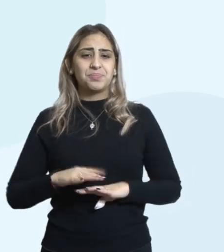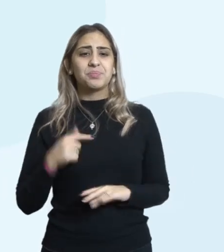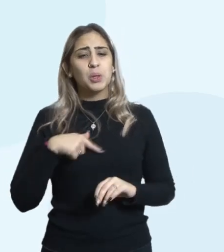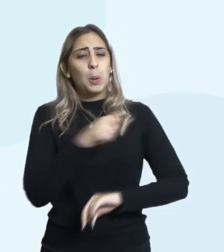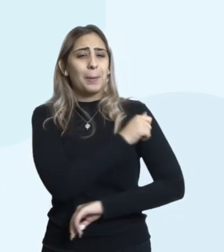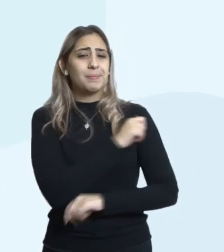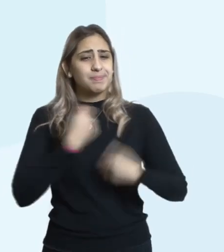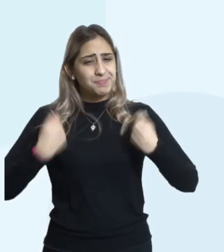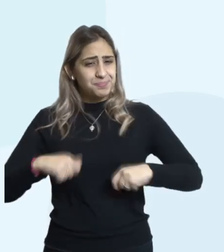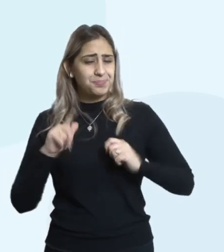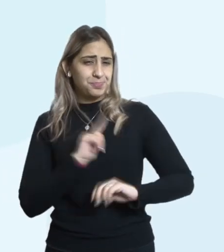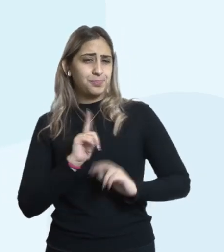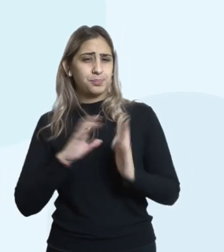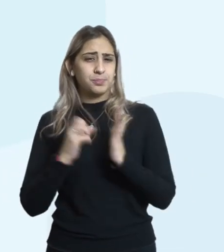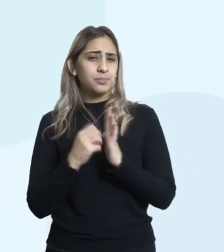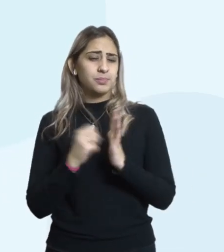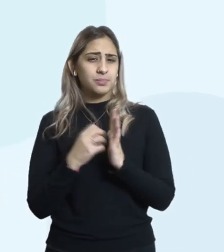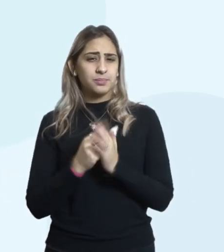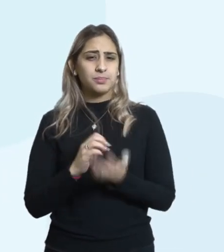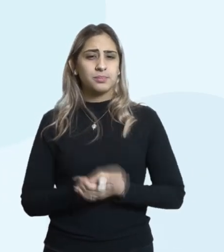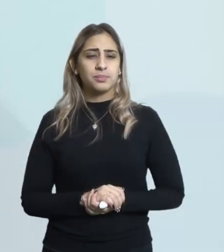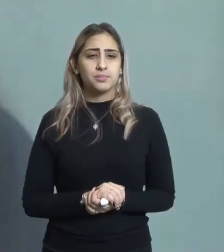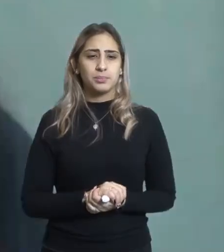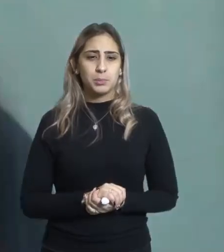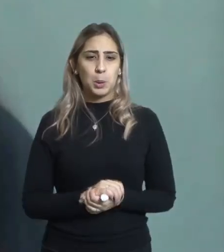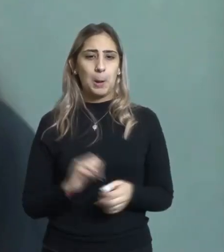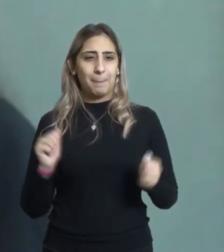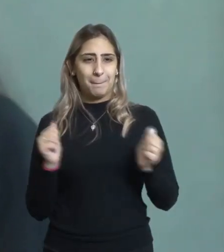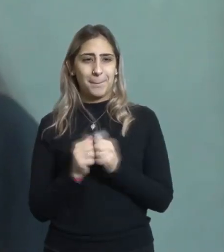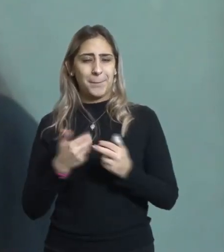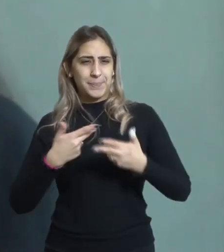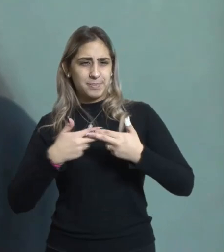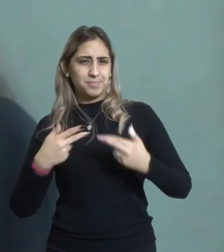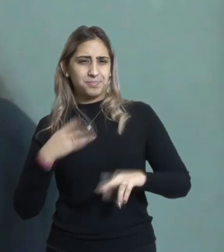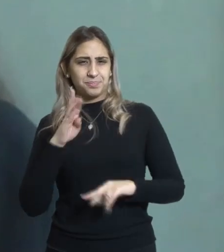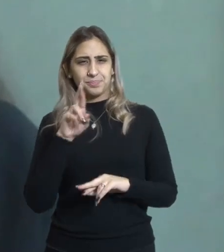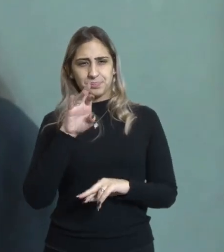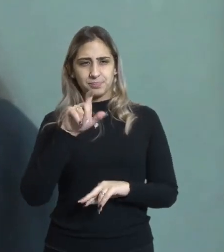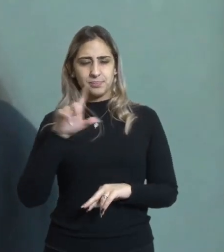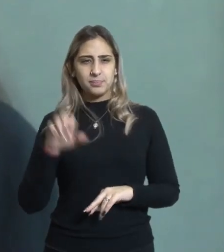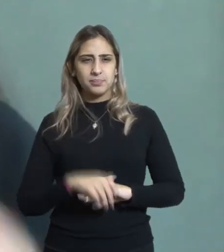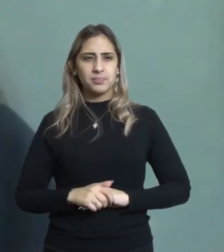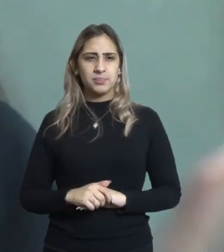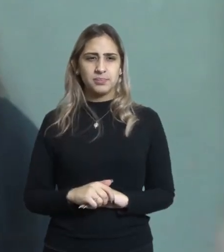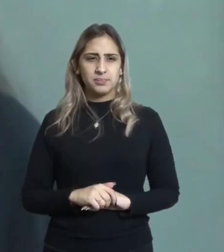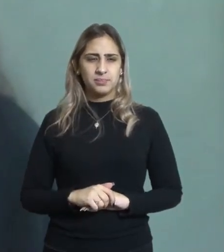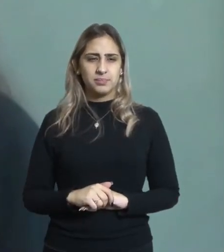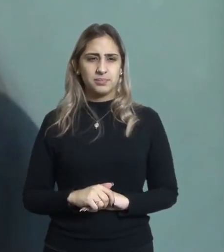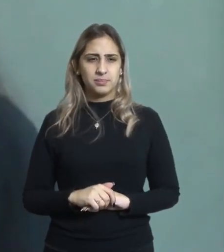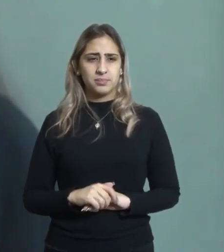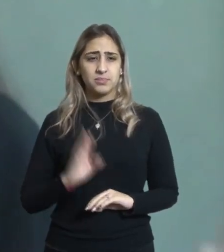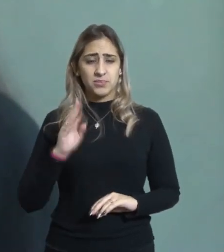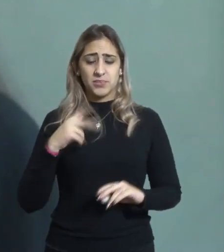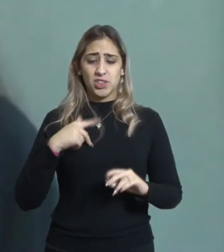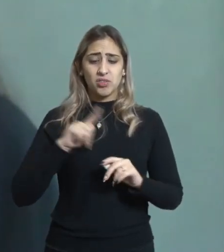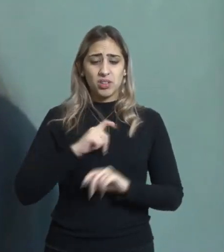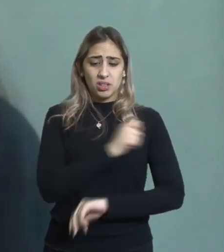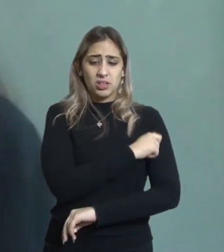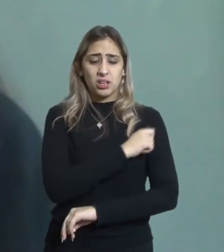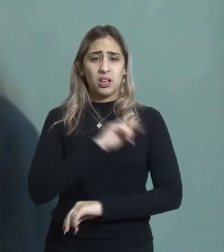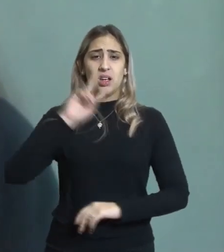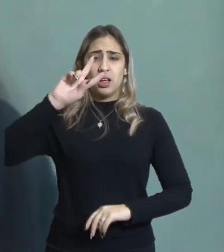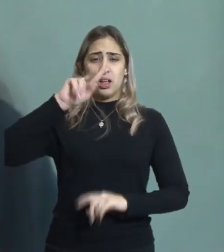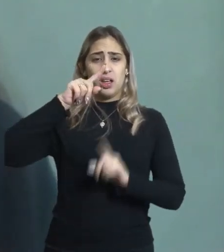aluno precisa ter acesso aos códigos de acordo com a grafia braille. Porque eu já tive aluno que escreveu raiz quadrada de